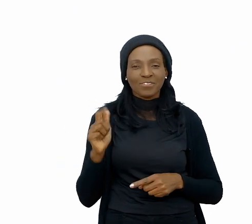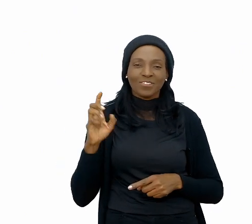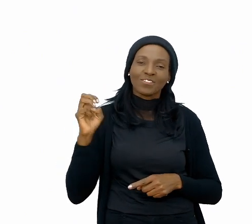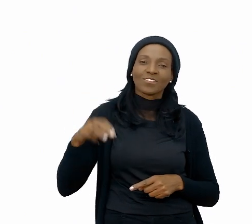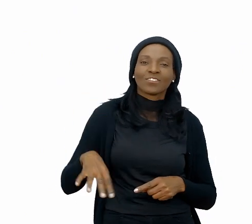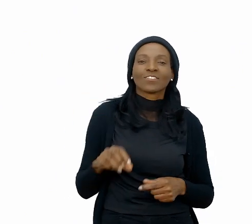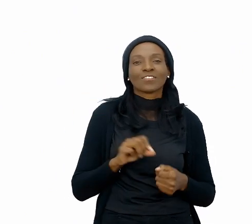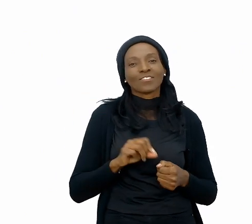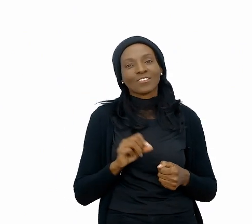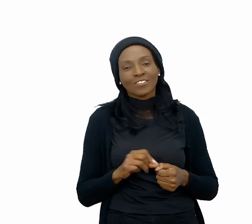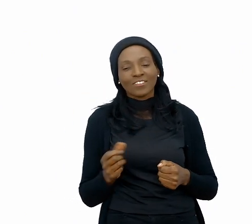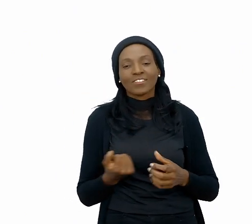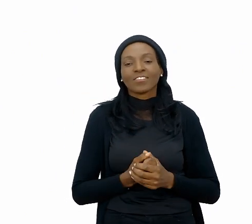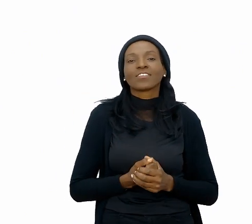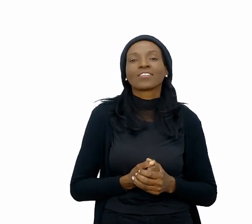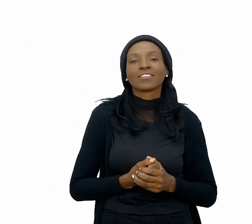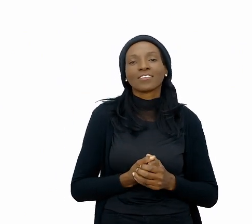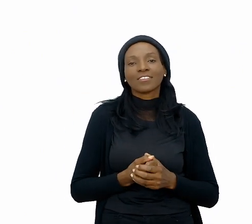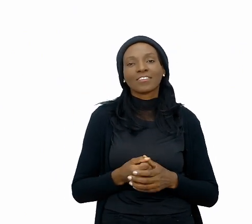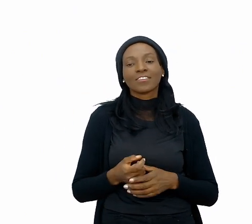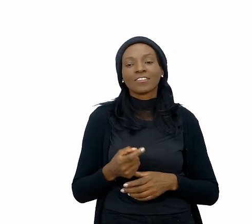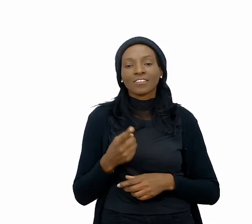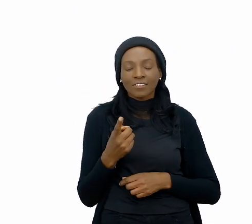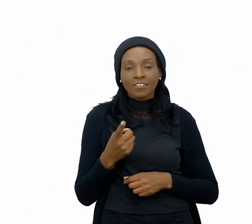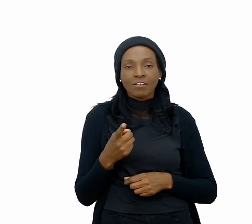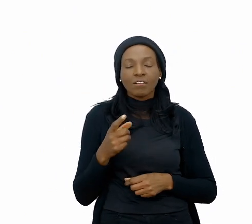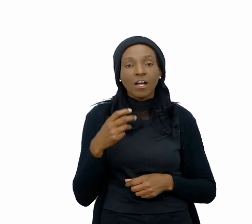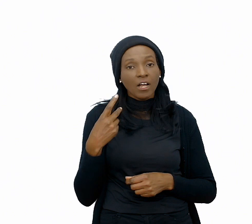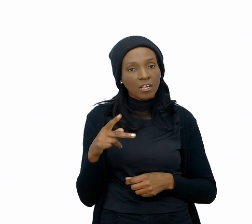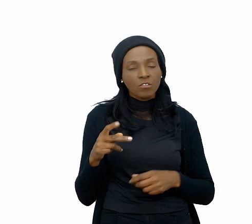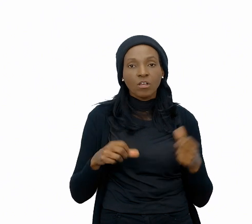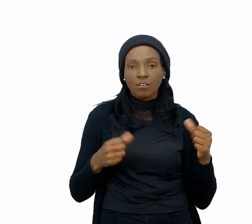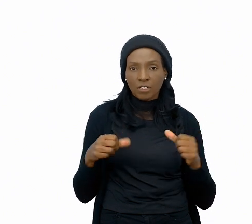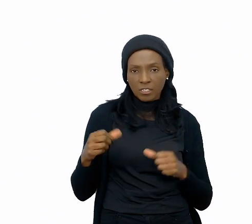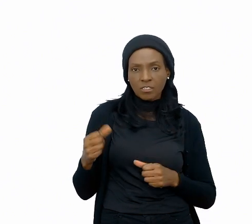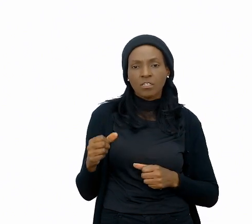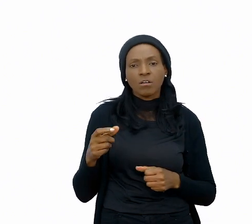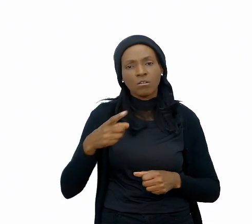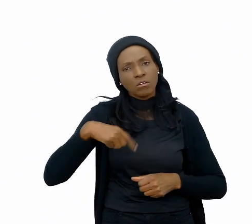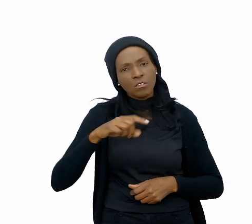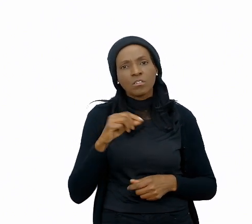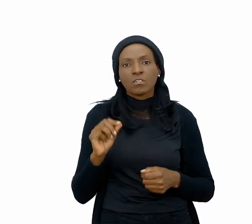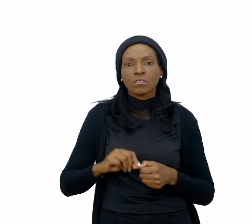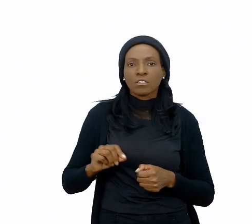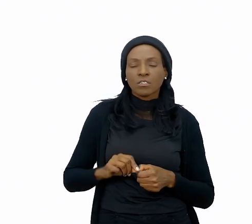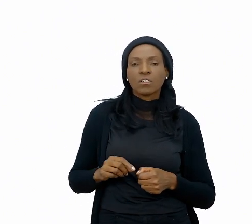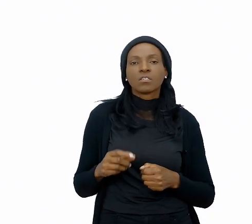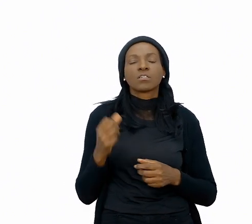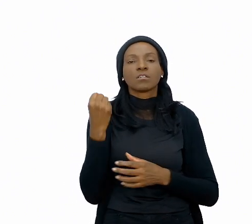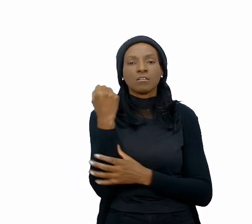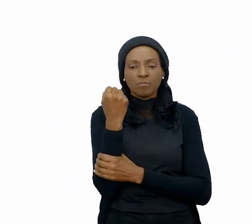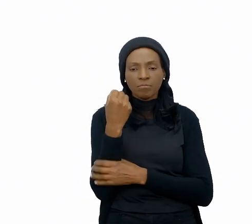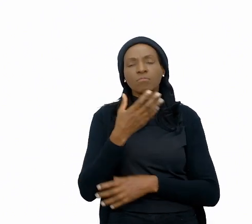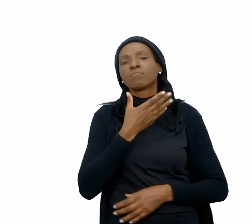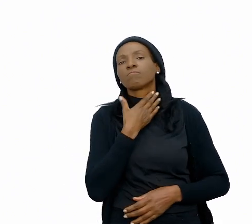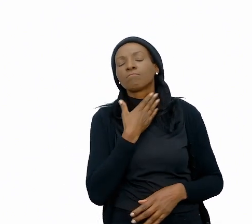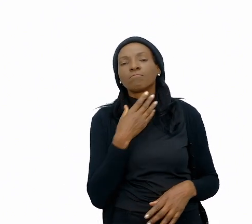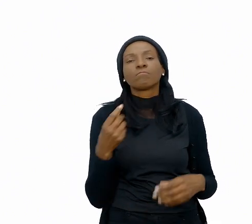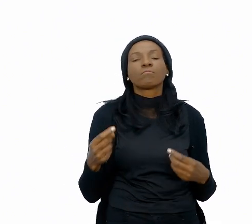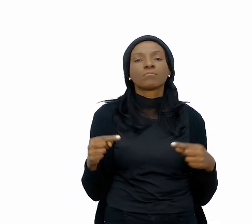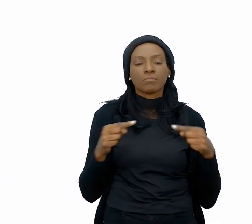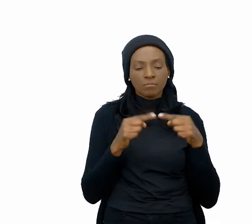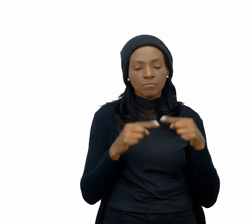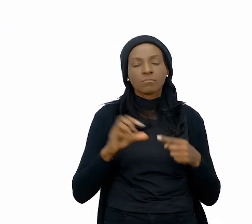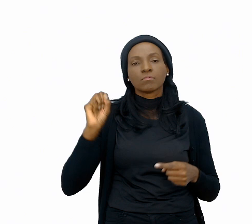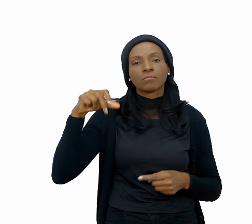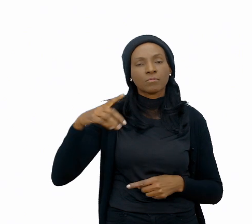Então, o que eu, professor, faço antes da sondagem? O que eu faço durante? E o que eu faço após a aplicação da